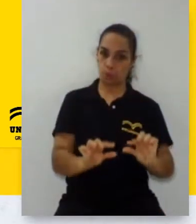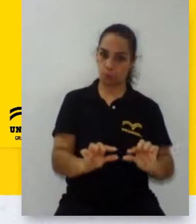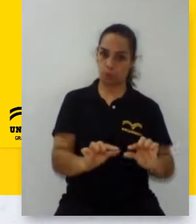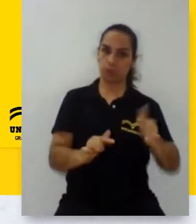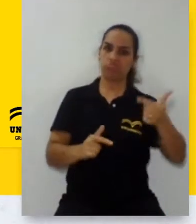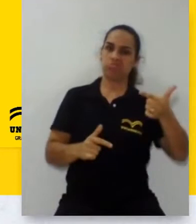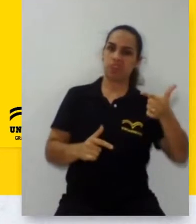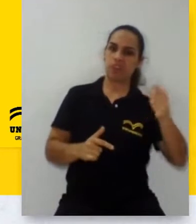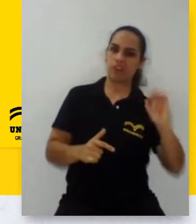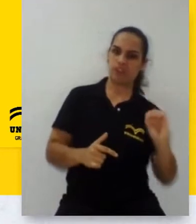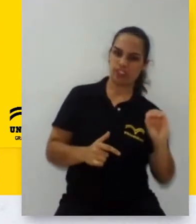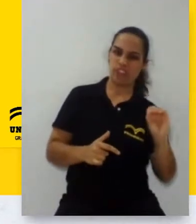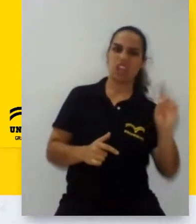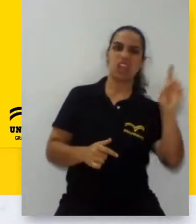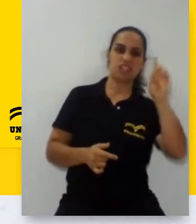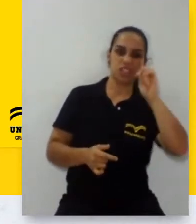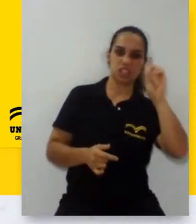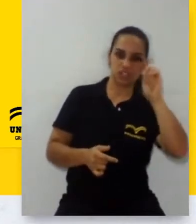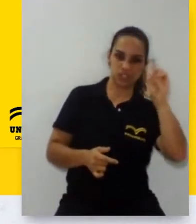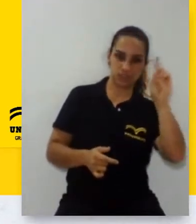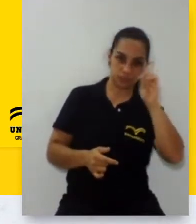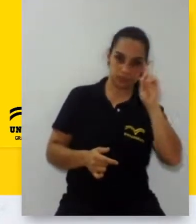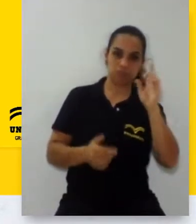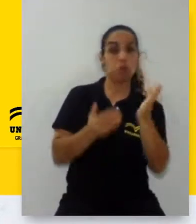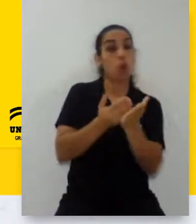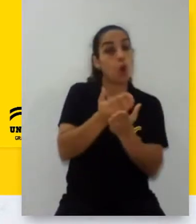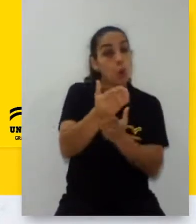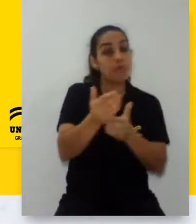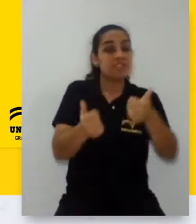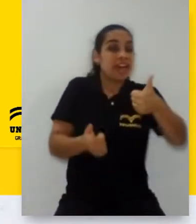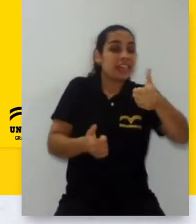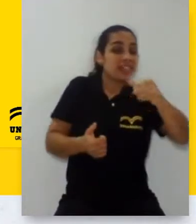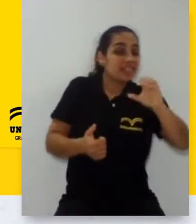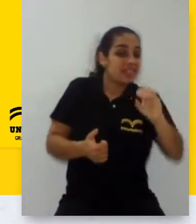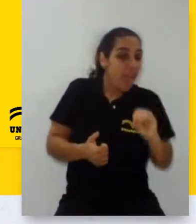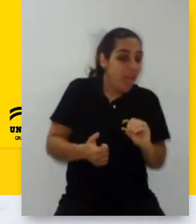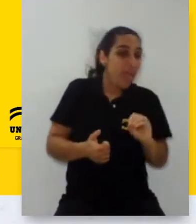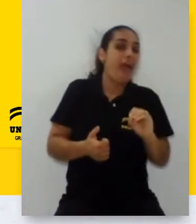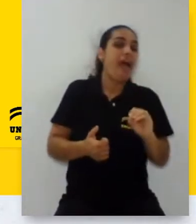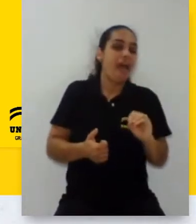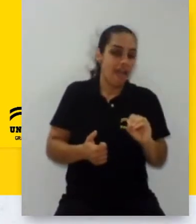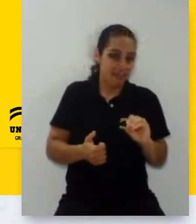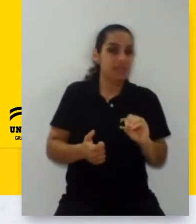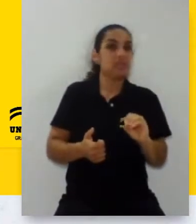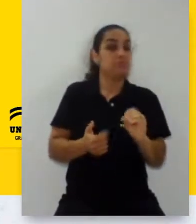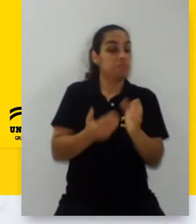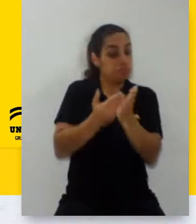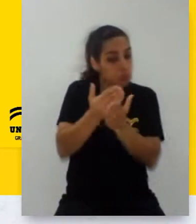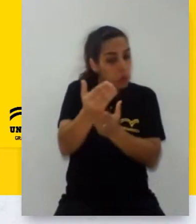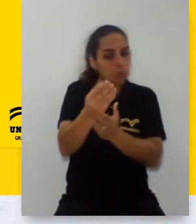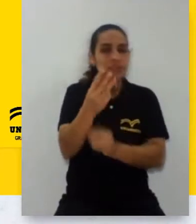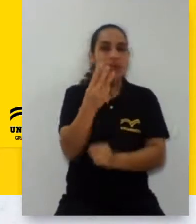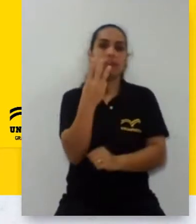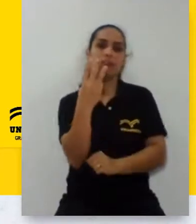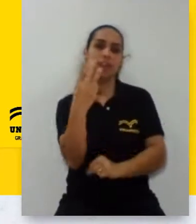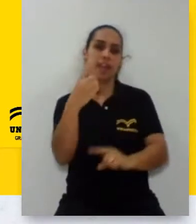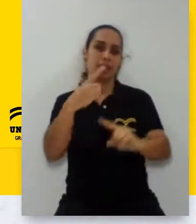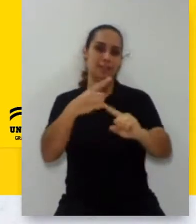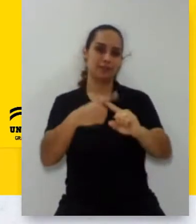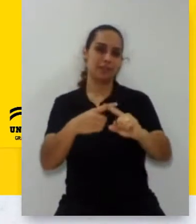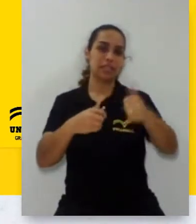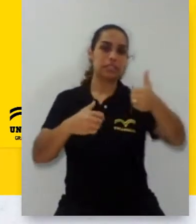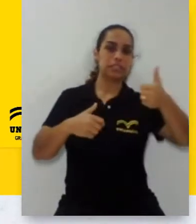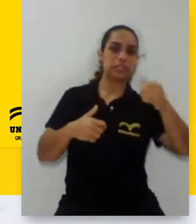dia, talvez começar com 10 minutos, pode-se fazer 3 vezes 10 minutos por dia, e você também vai ter benefícios da